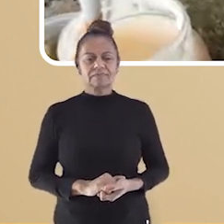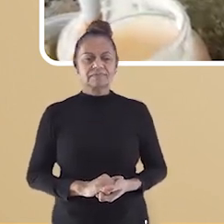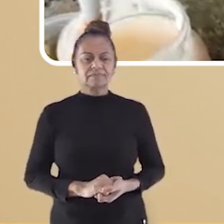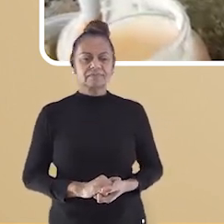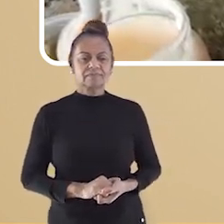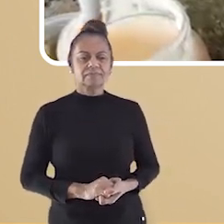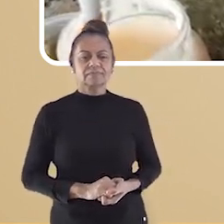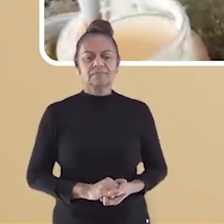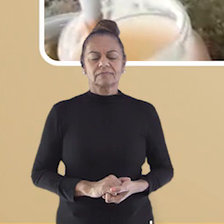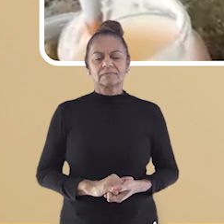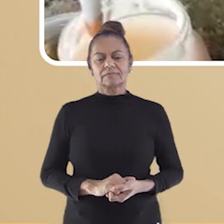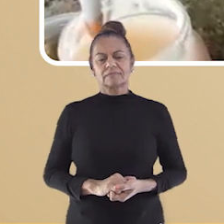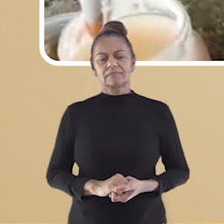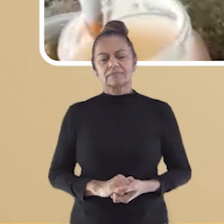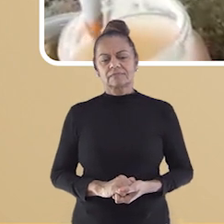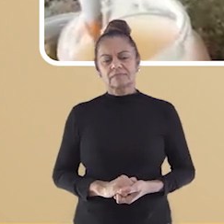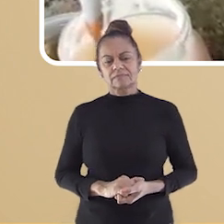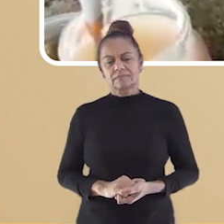um pão.